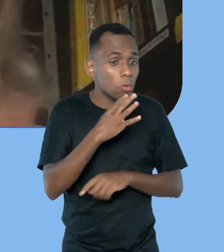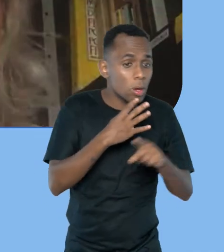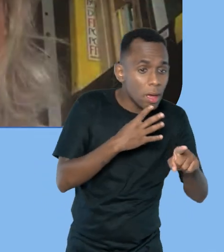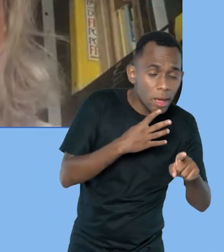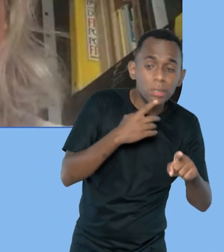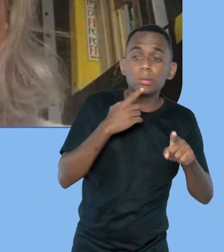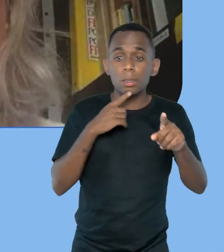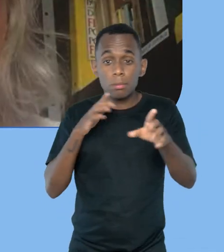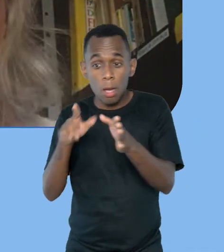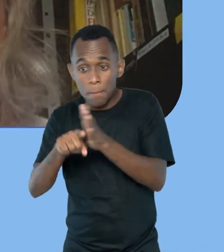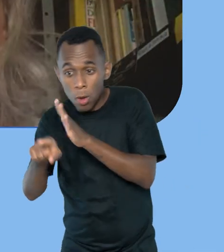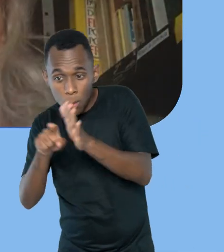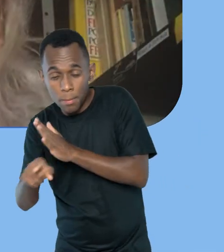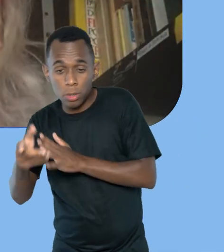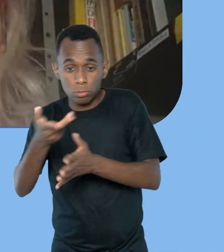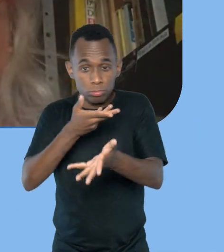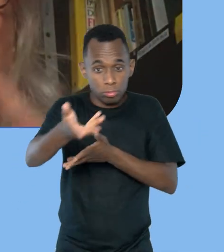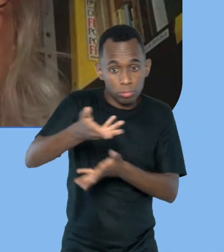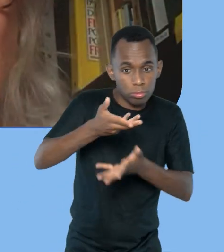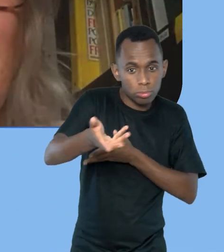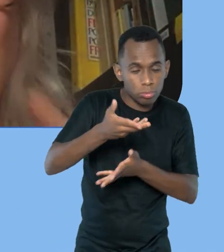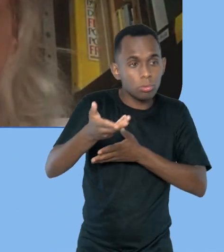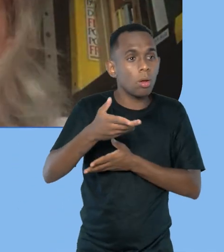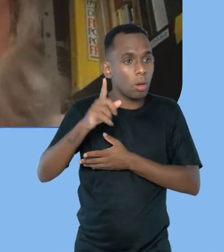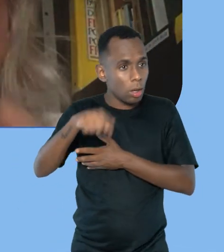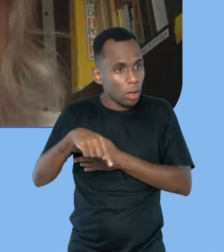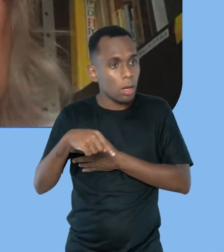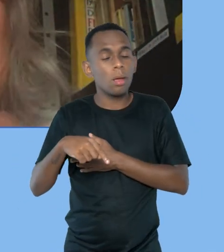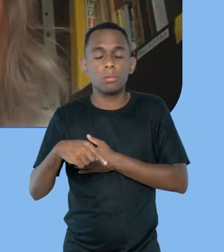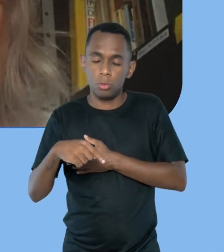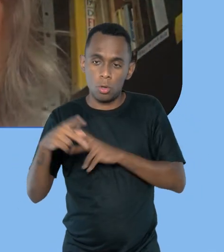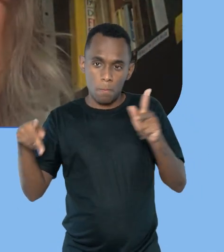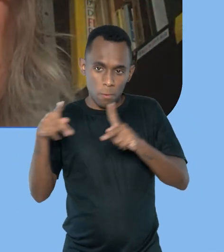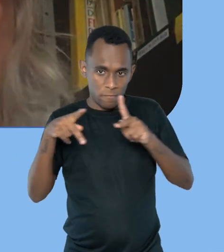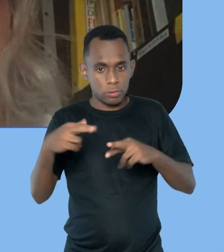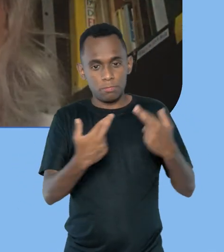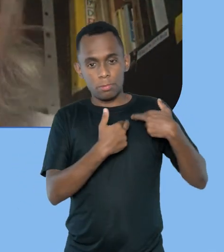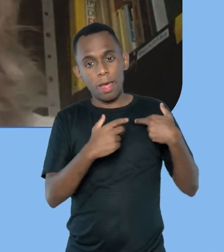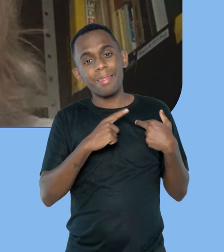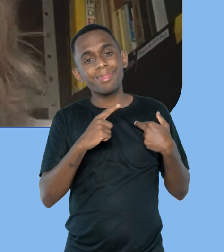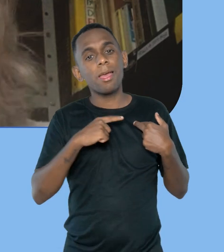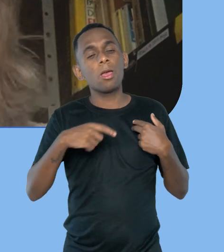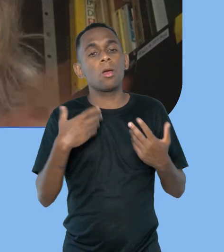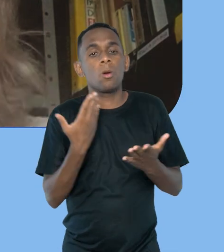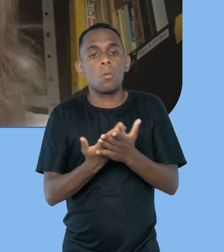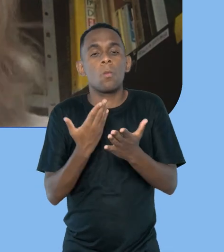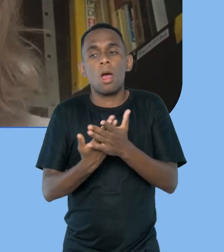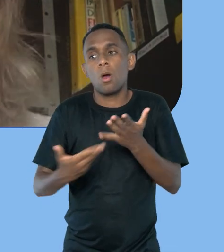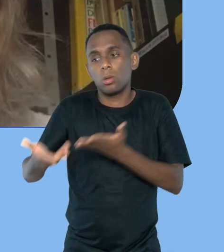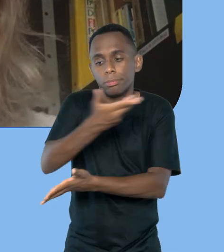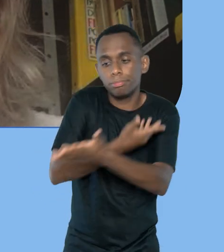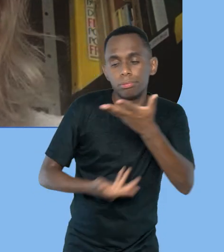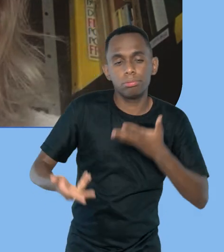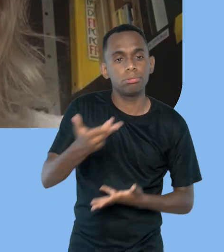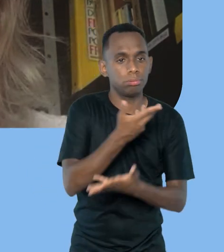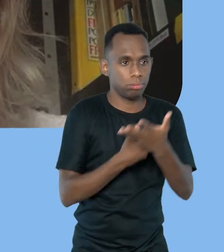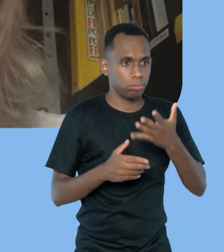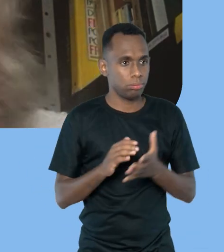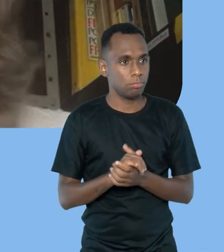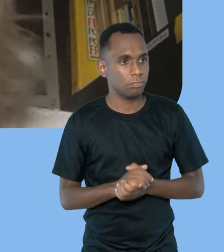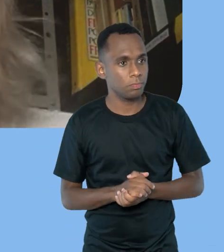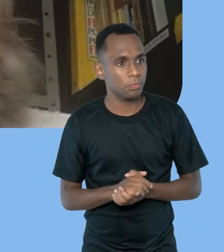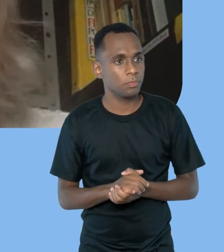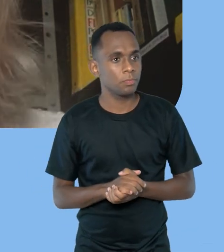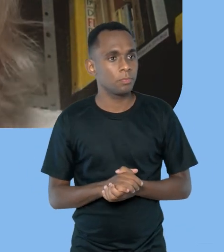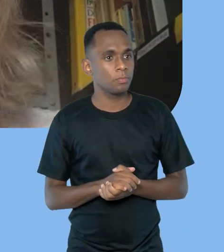o mito de Narciso? Quer dizer, você tem que levantar um repertório muito grande. Quer dizer, é uma aula dialogada. Uhum.